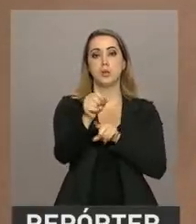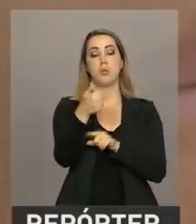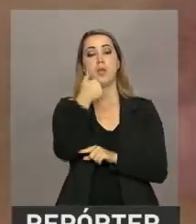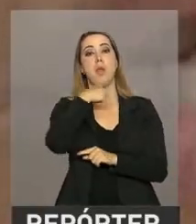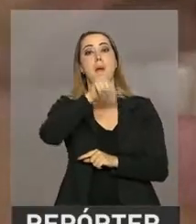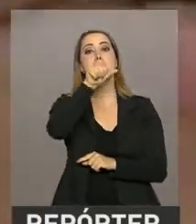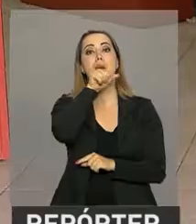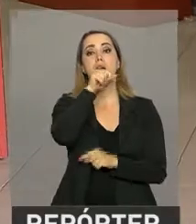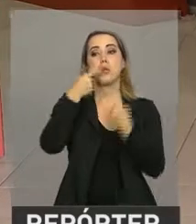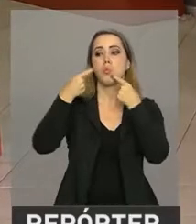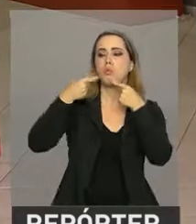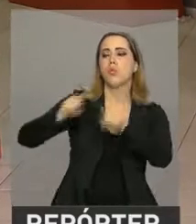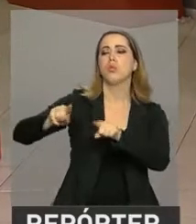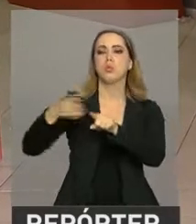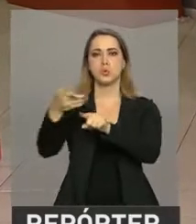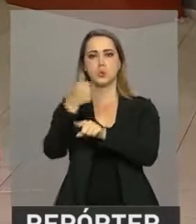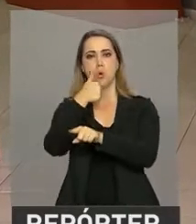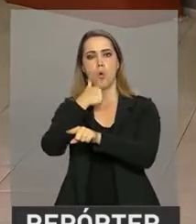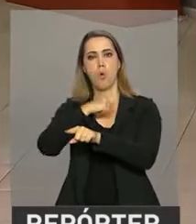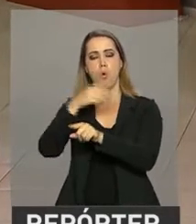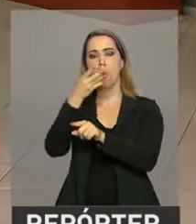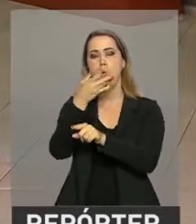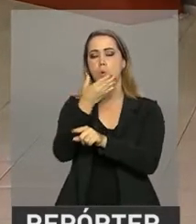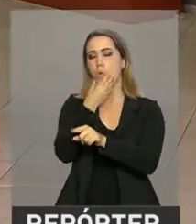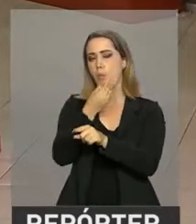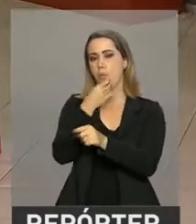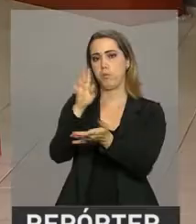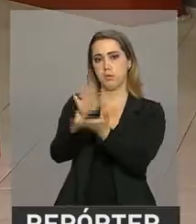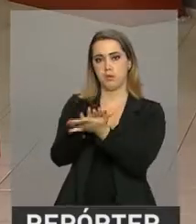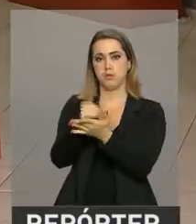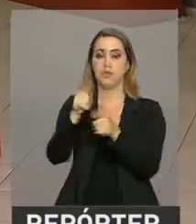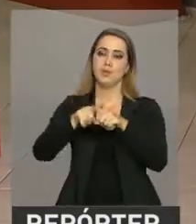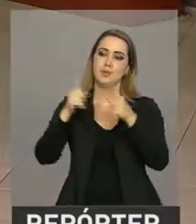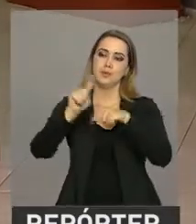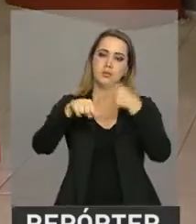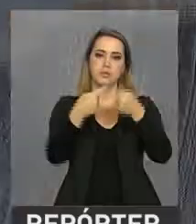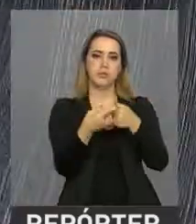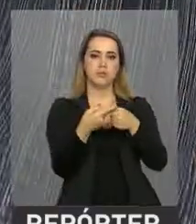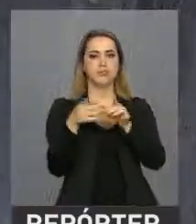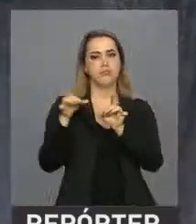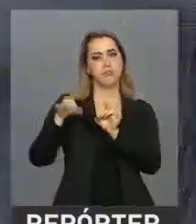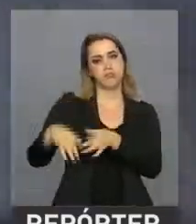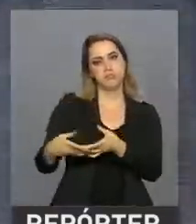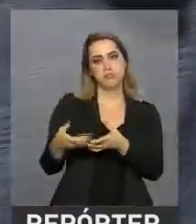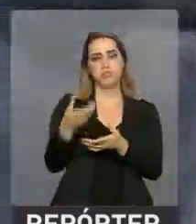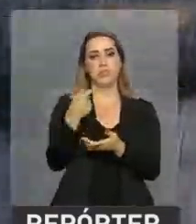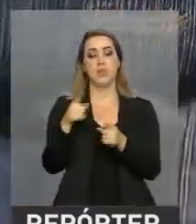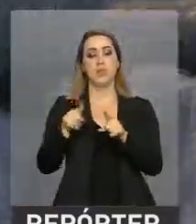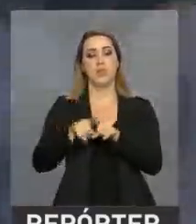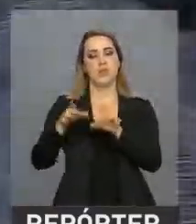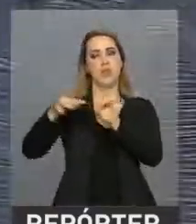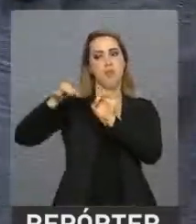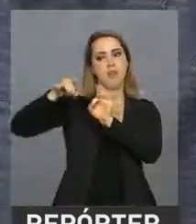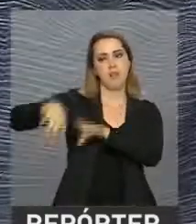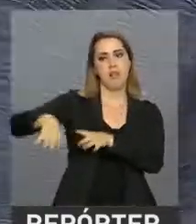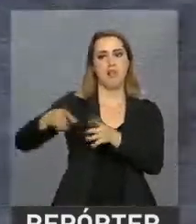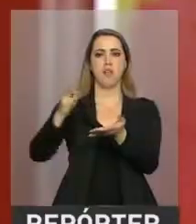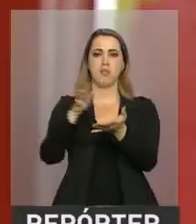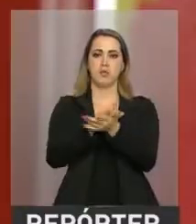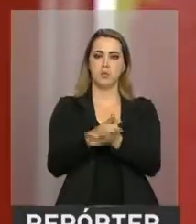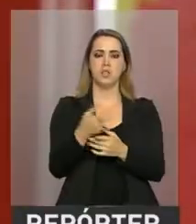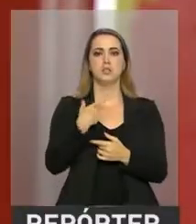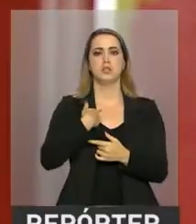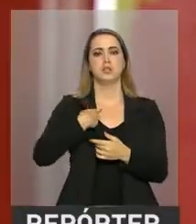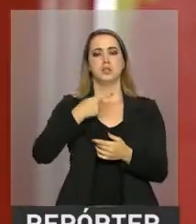o companheiro mas como a maioria das vítimas acabou retirando a queixa ela deixou o marido teve depressão